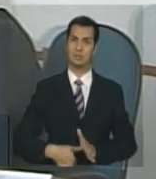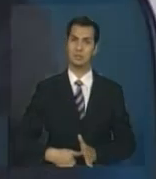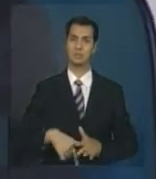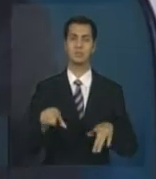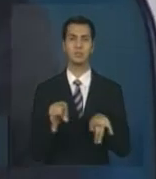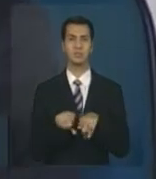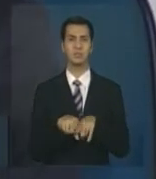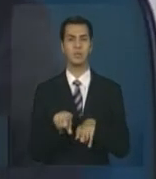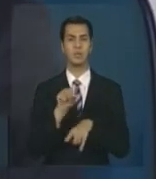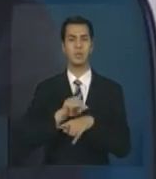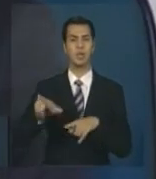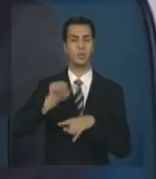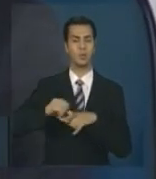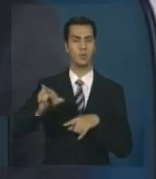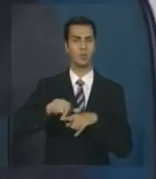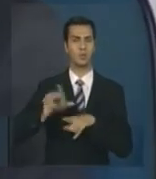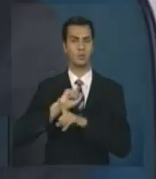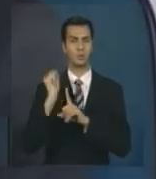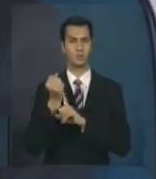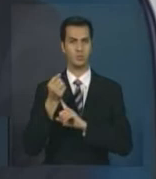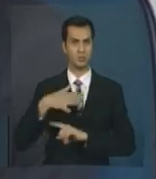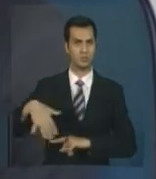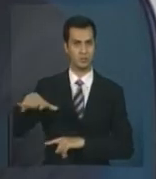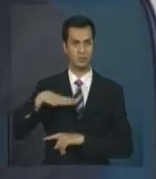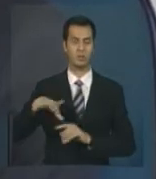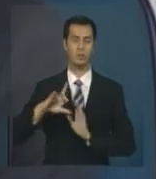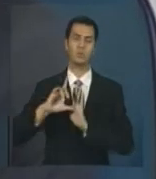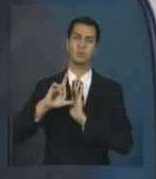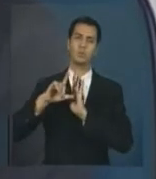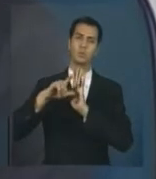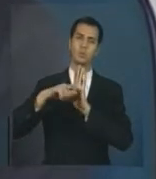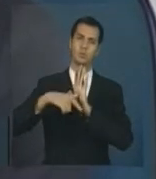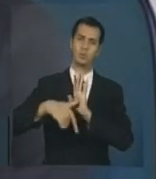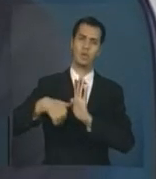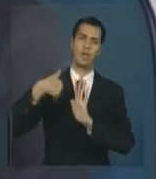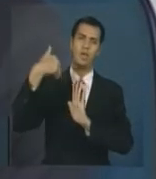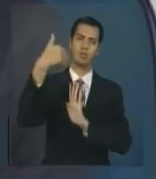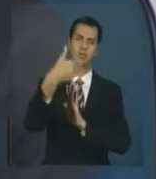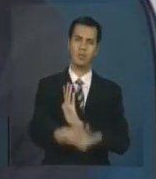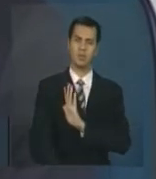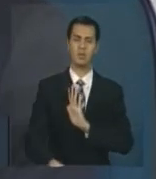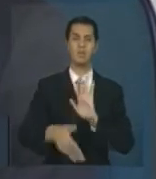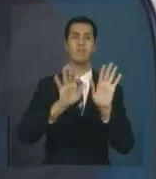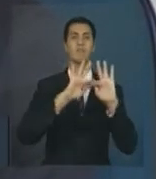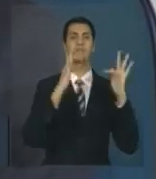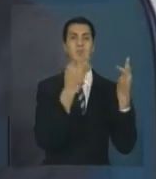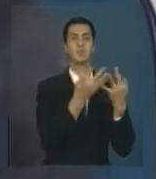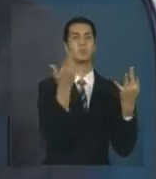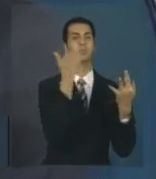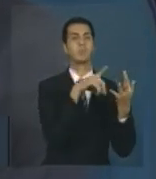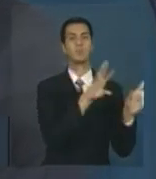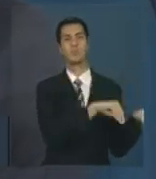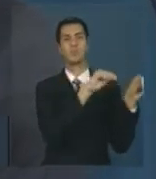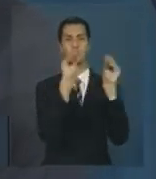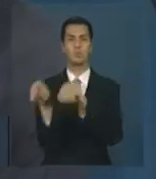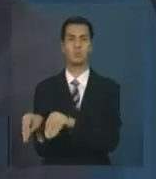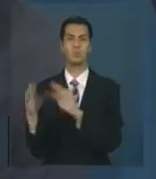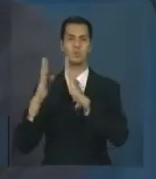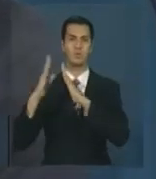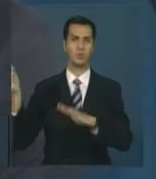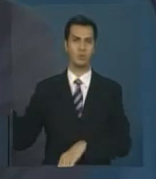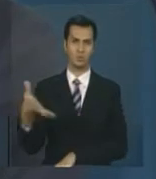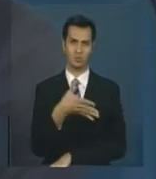despesas com aluguel social, elas se prolongam até as famílias entrarem nas suas